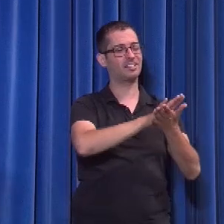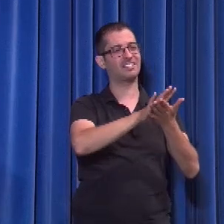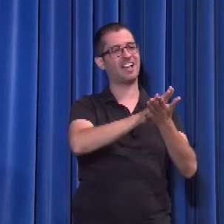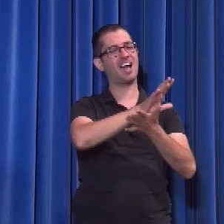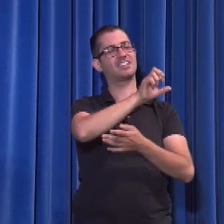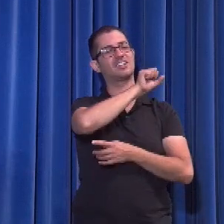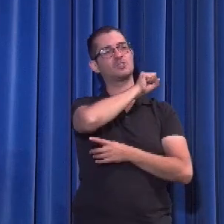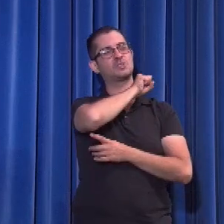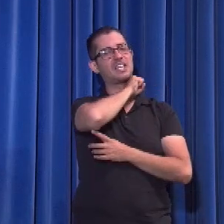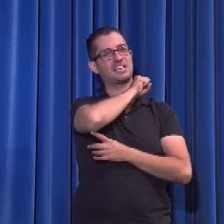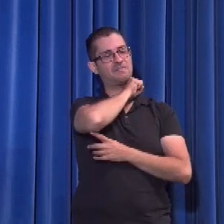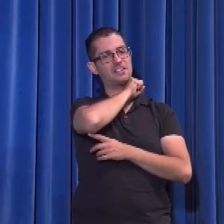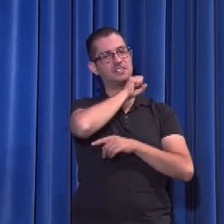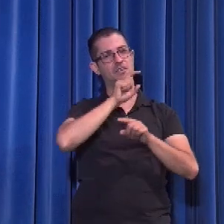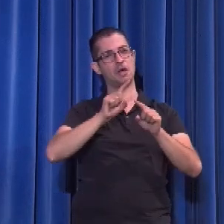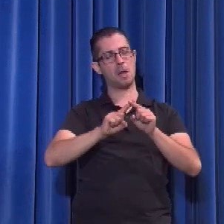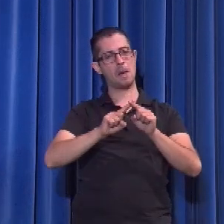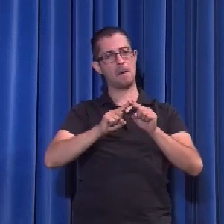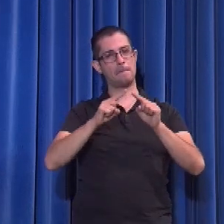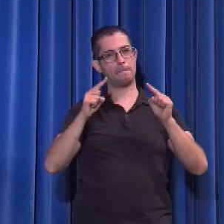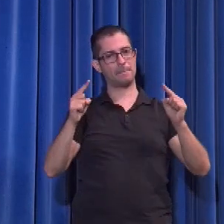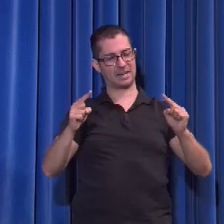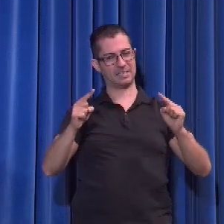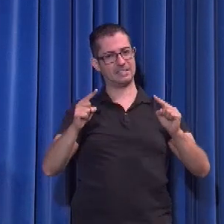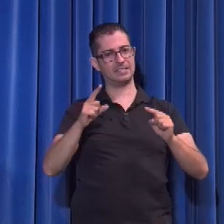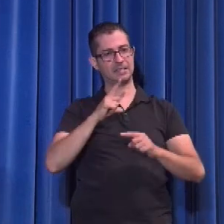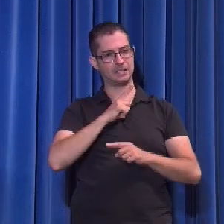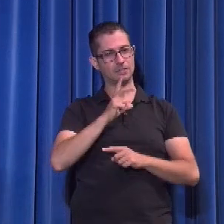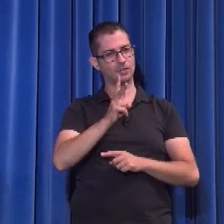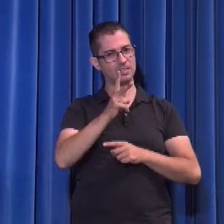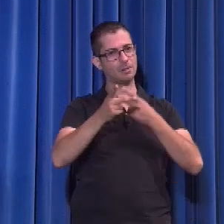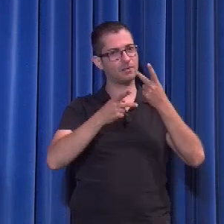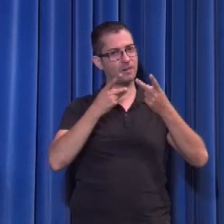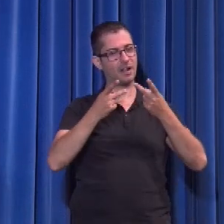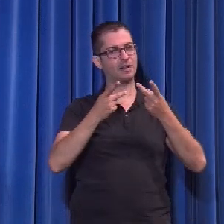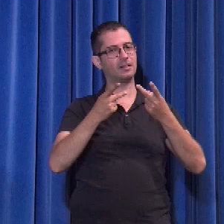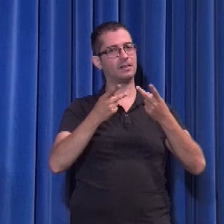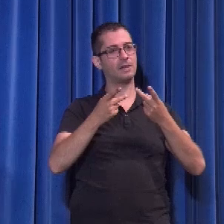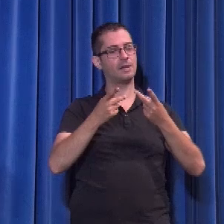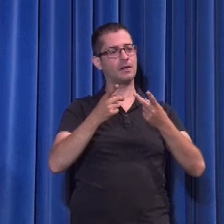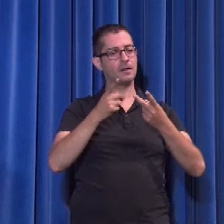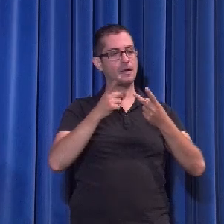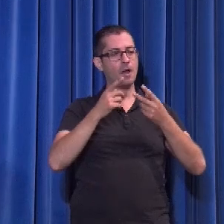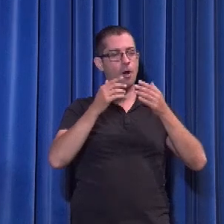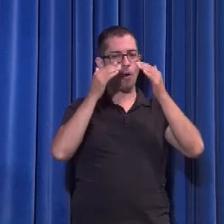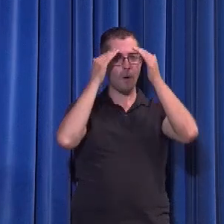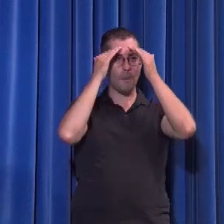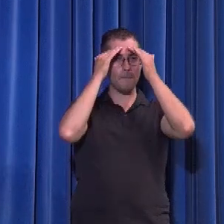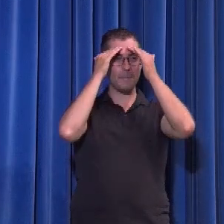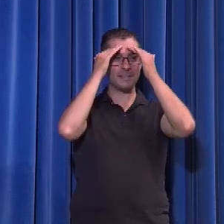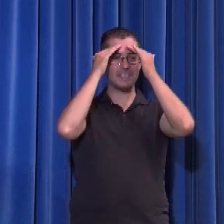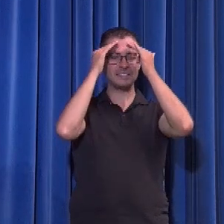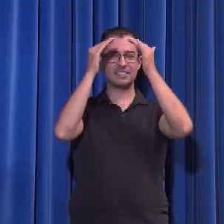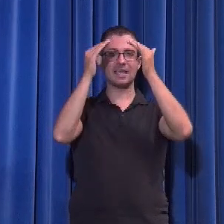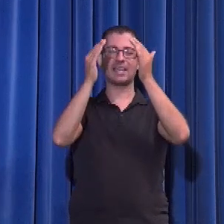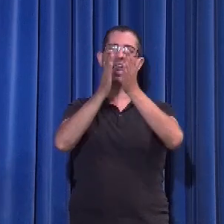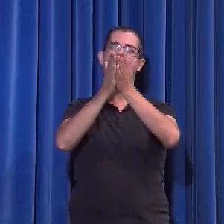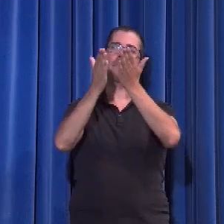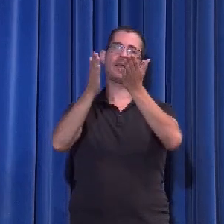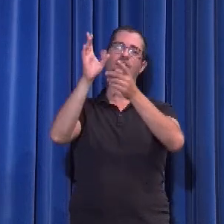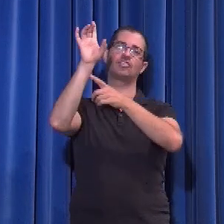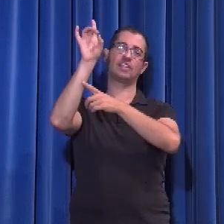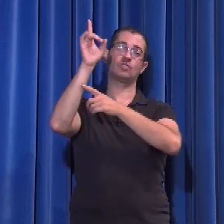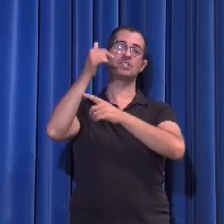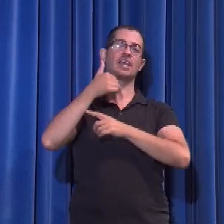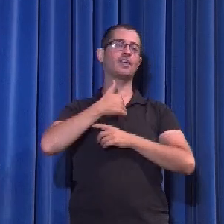sacrifícios. Mas isto lhes ordenei, dizendo: dai ouvidos à minha voz. Eu serei o vosso Deus,